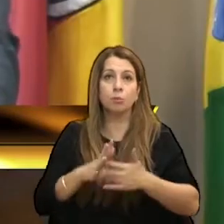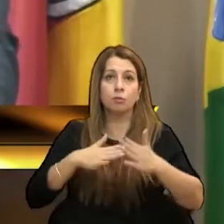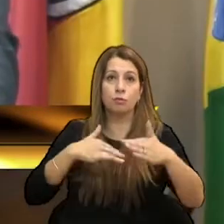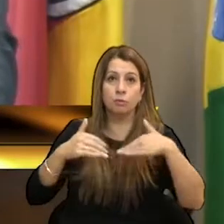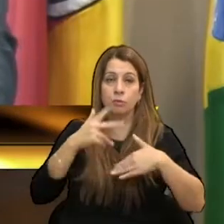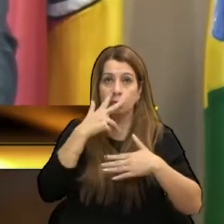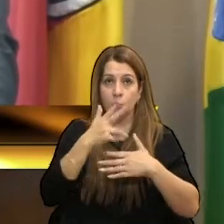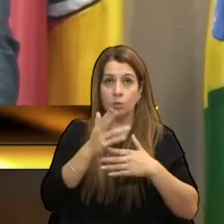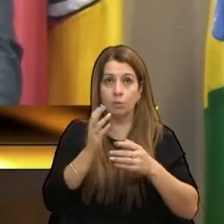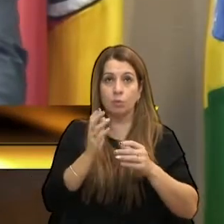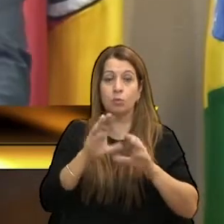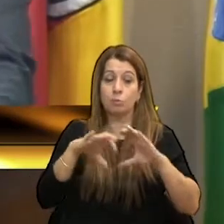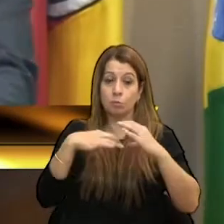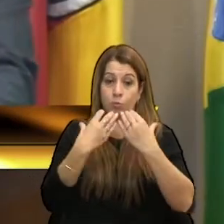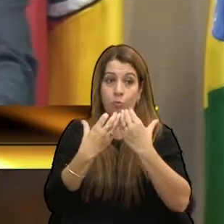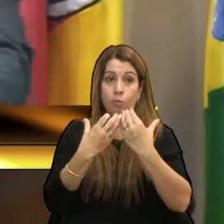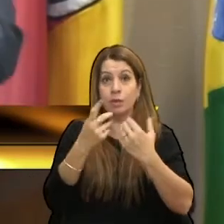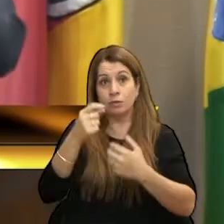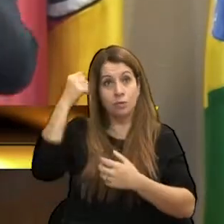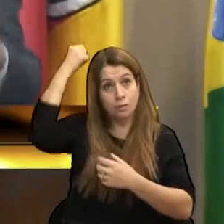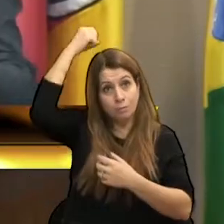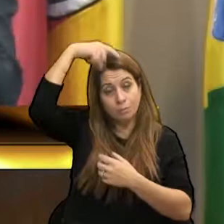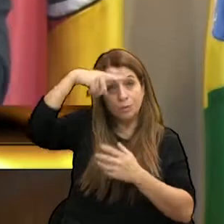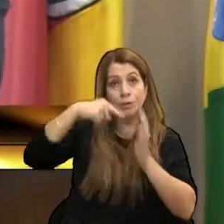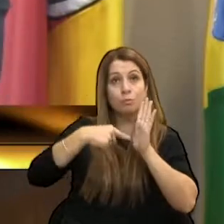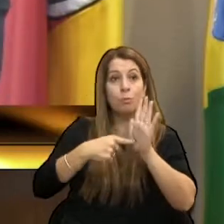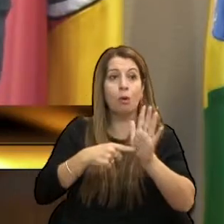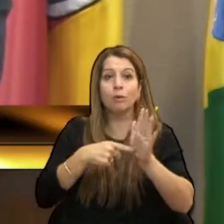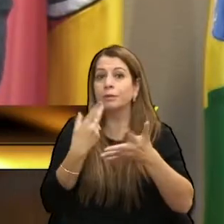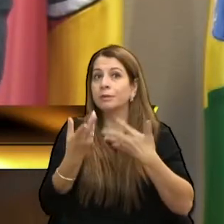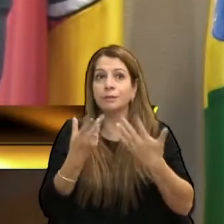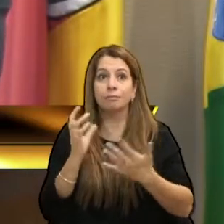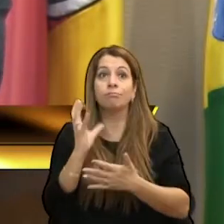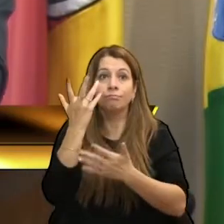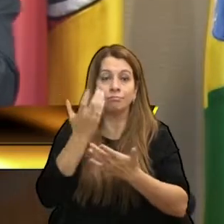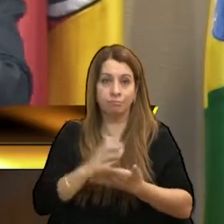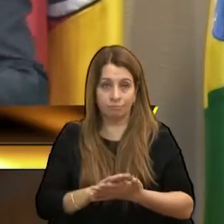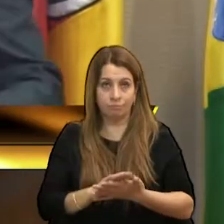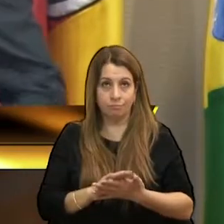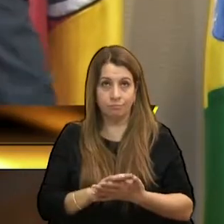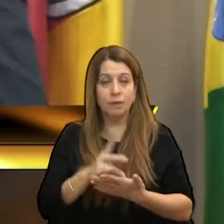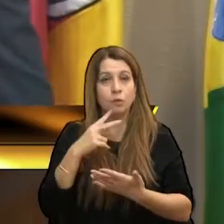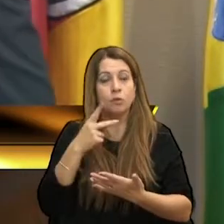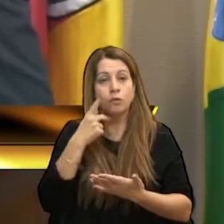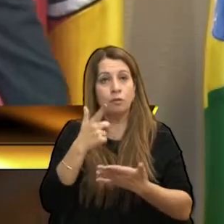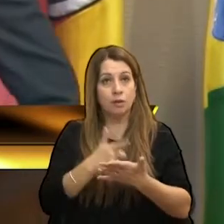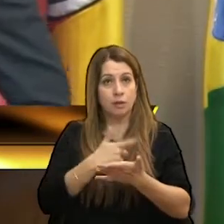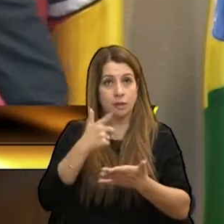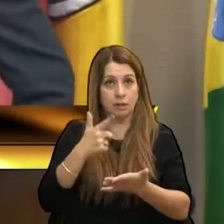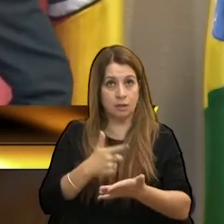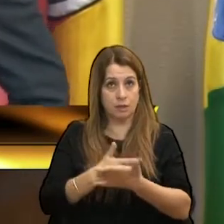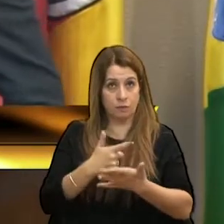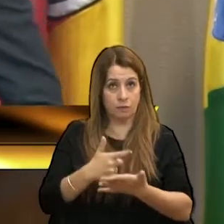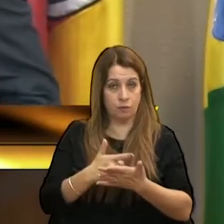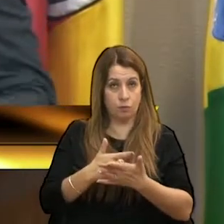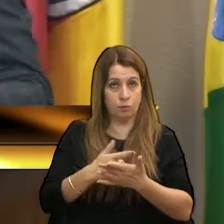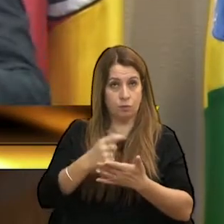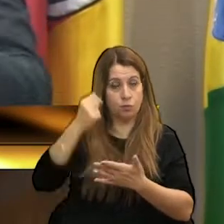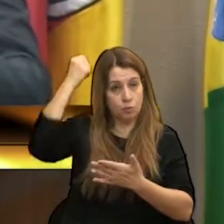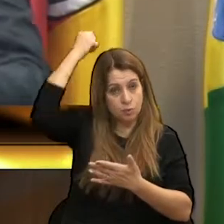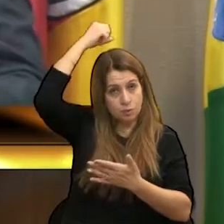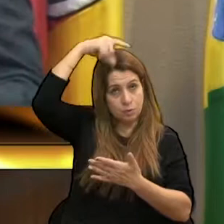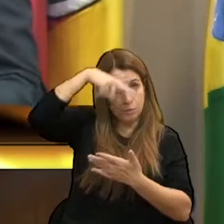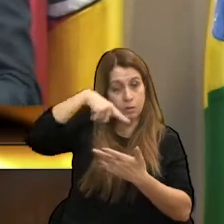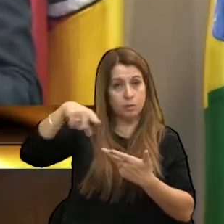movimentos como o movimento espírita que nos mostram uma saída. E quando a gente fala do Livro dos Espíritos, que vem